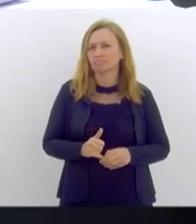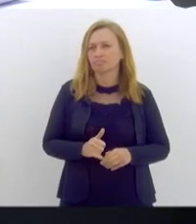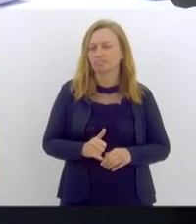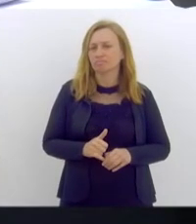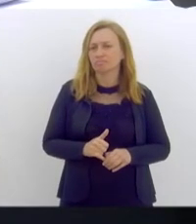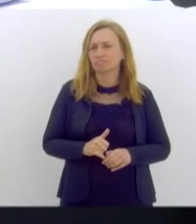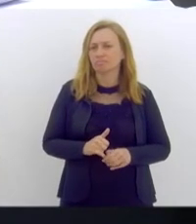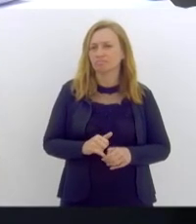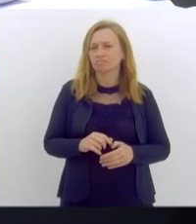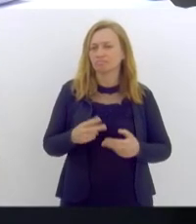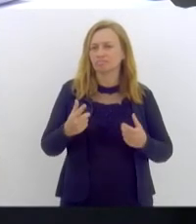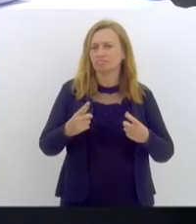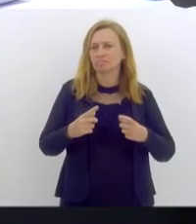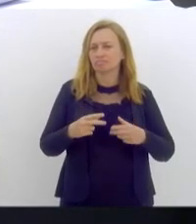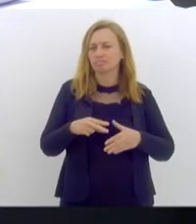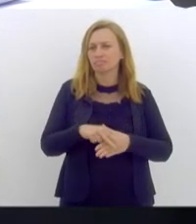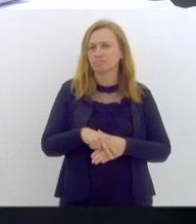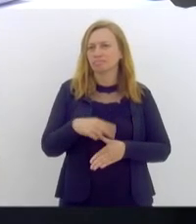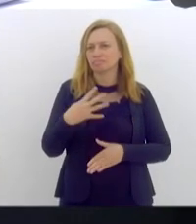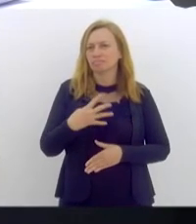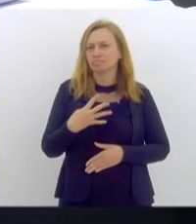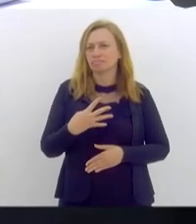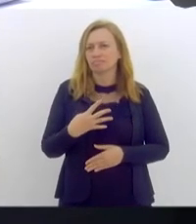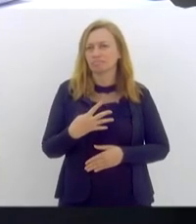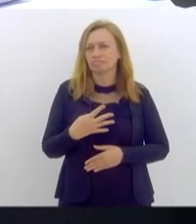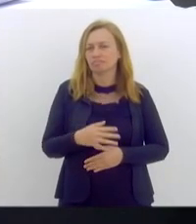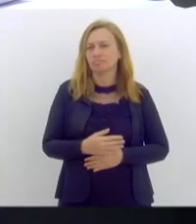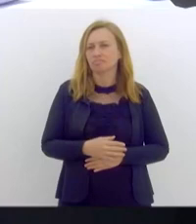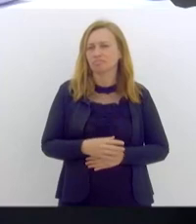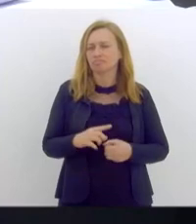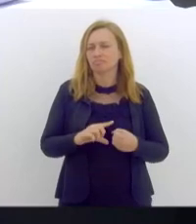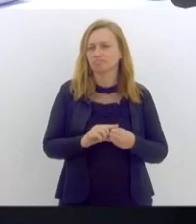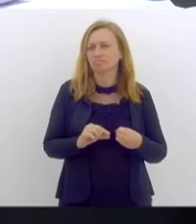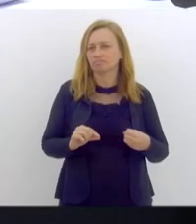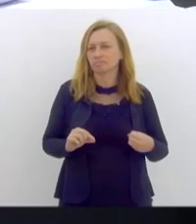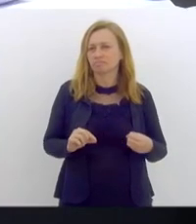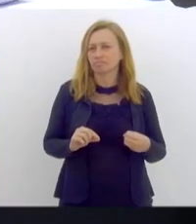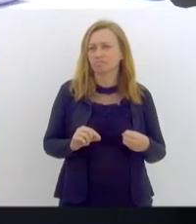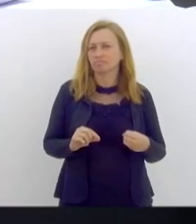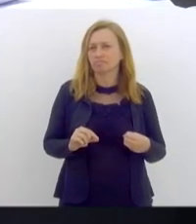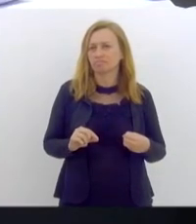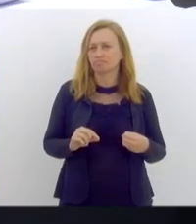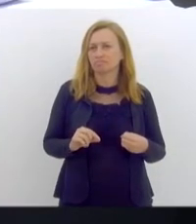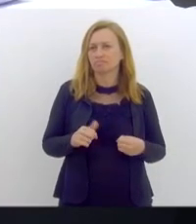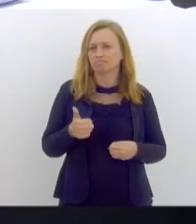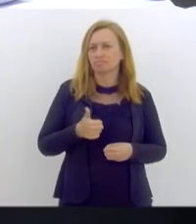inciso quarto do artigo primeiro